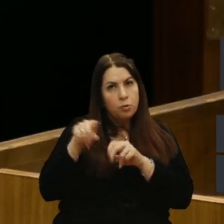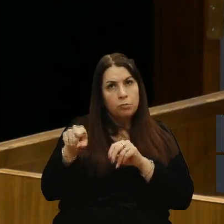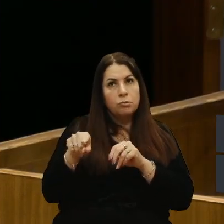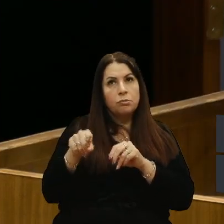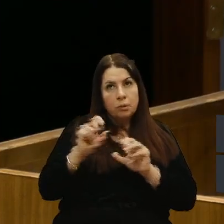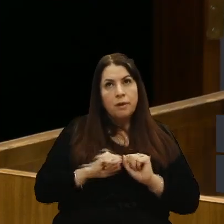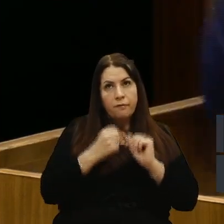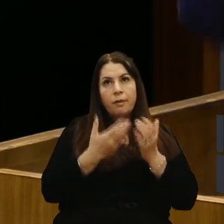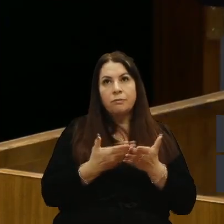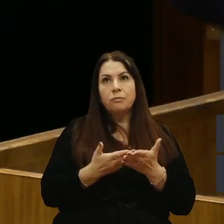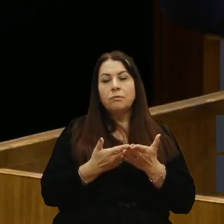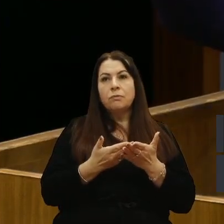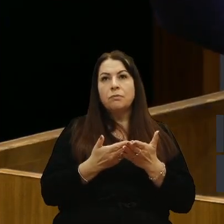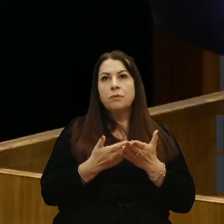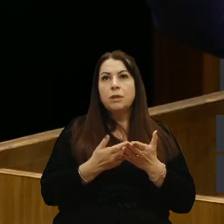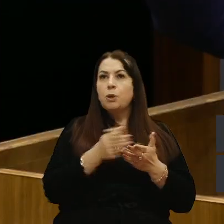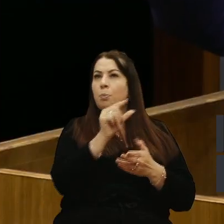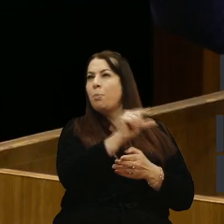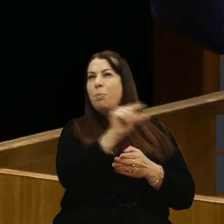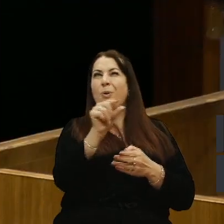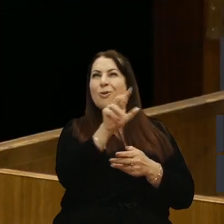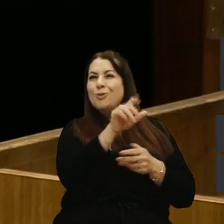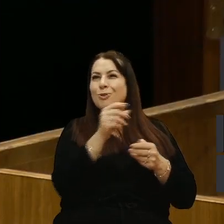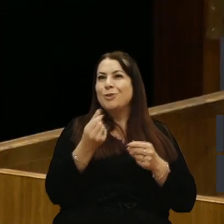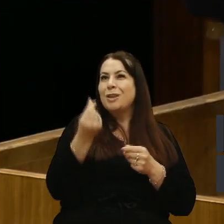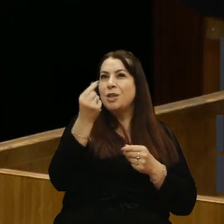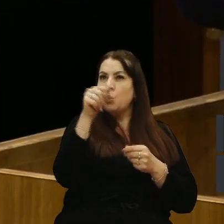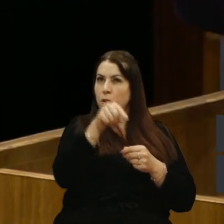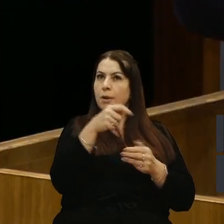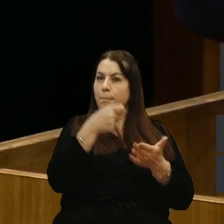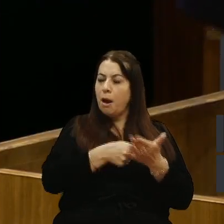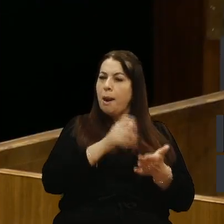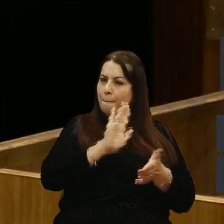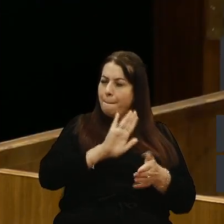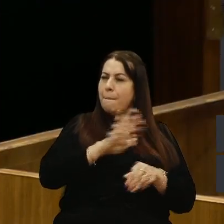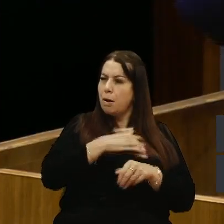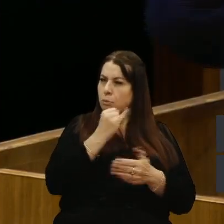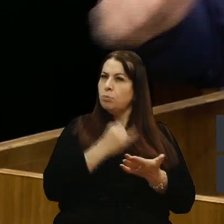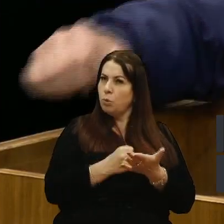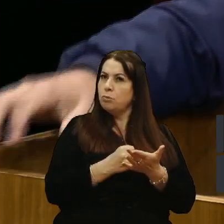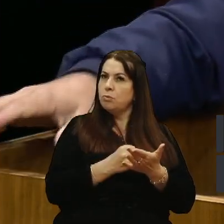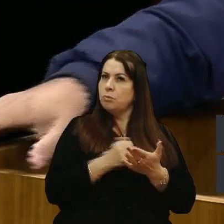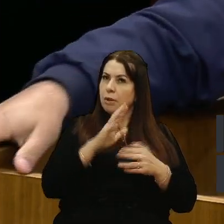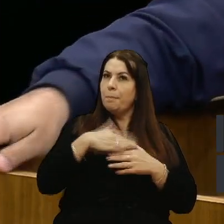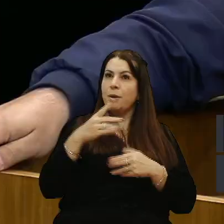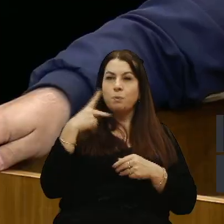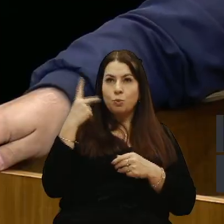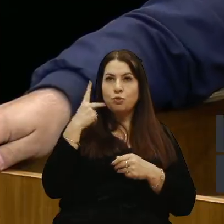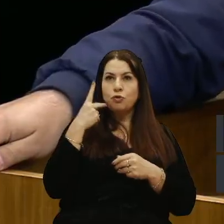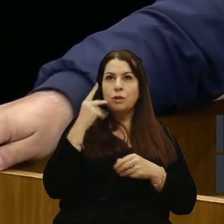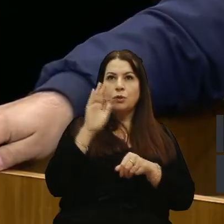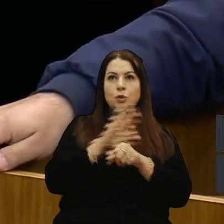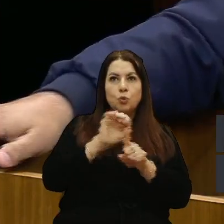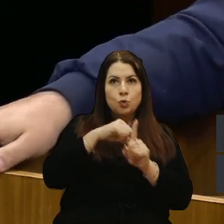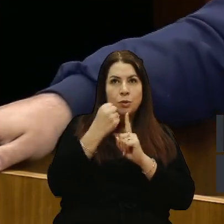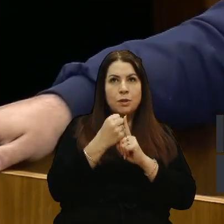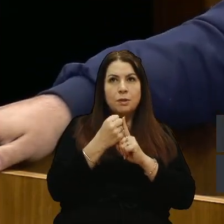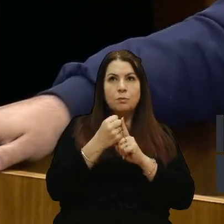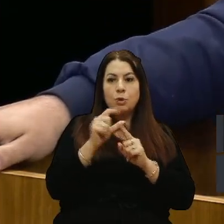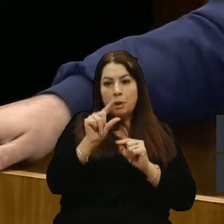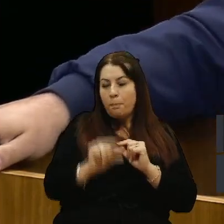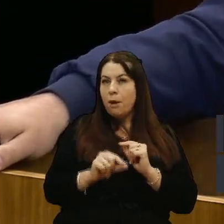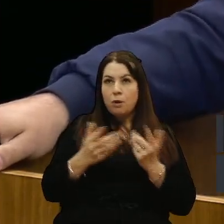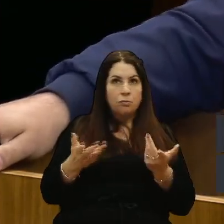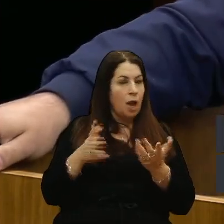gente defende, que a meia dúzia de rico paguem mais imposto, para que tenha mais política de assistência social para os que têm